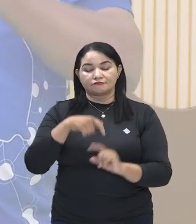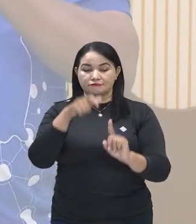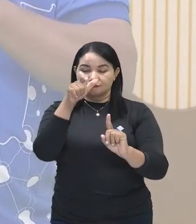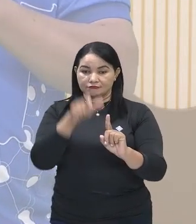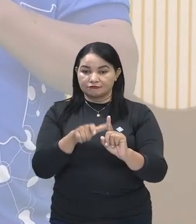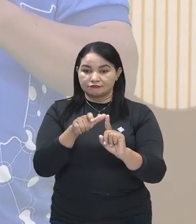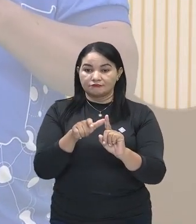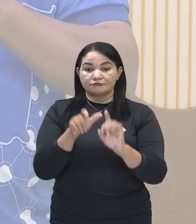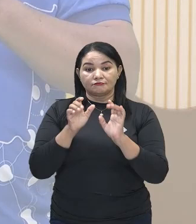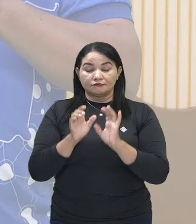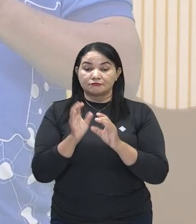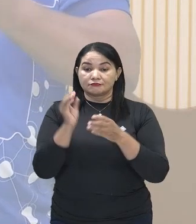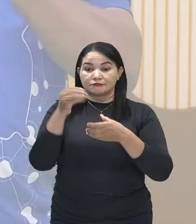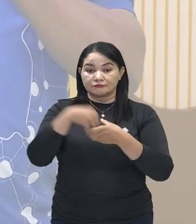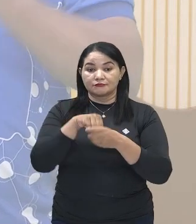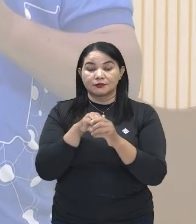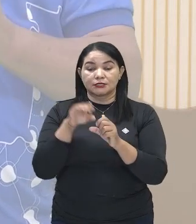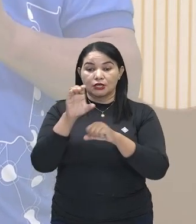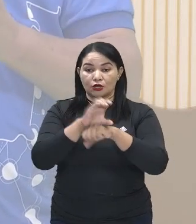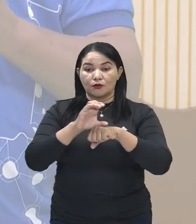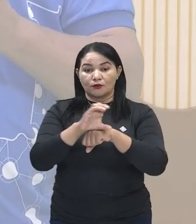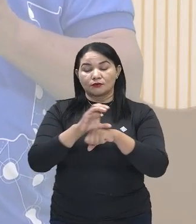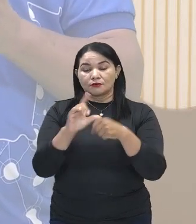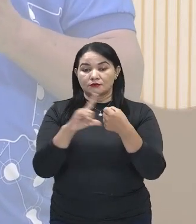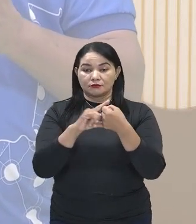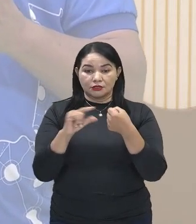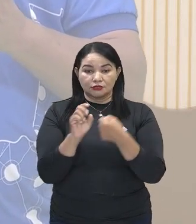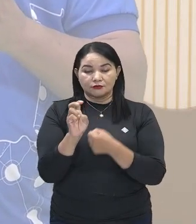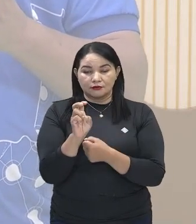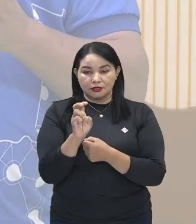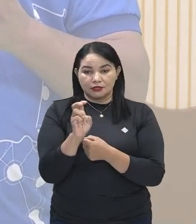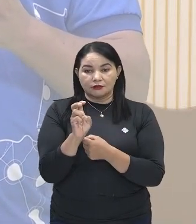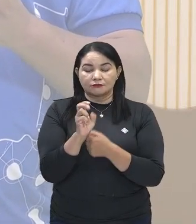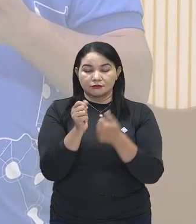Entendeu? Está na Constituição, no artigo 5º da Constituição.